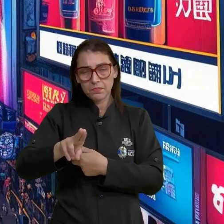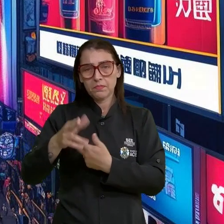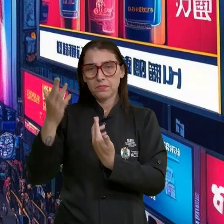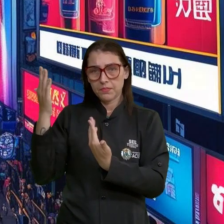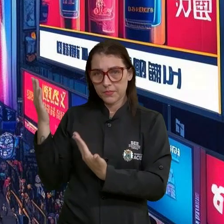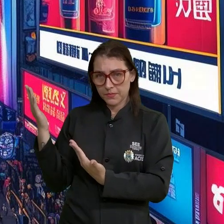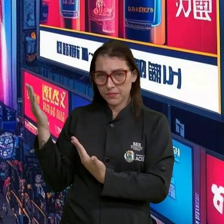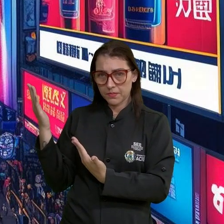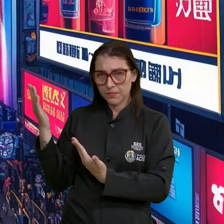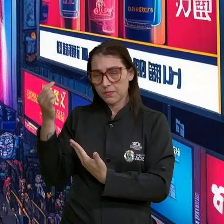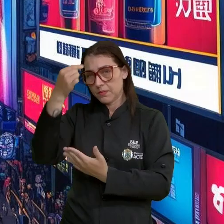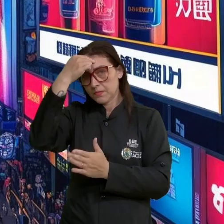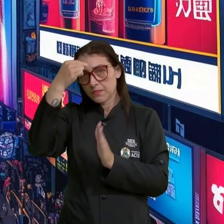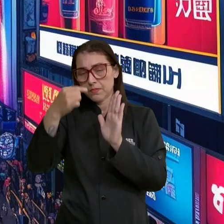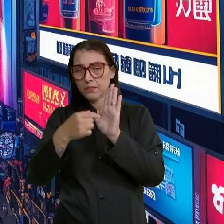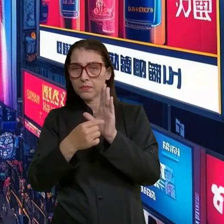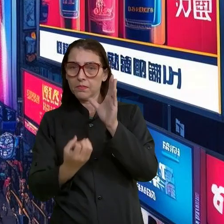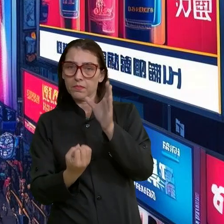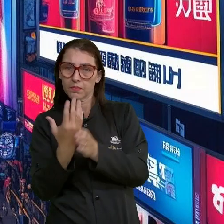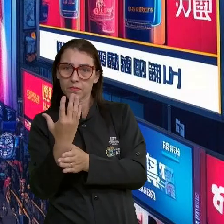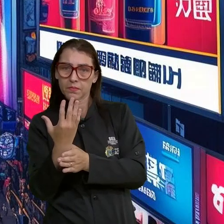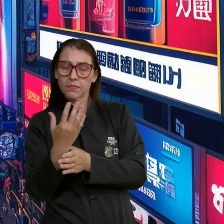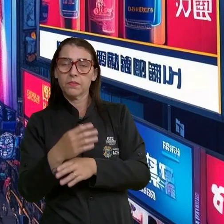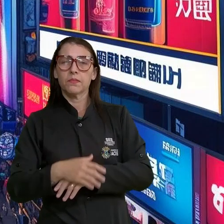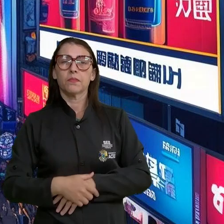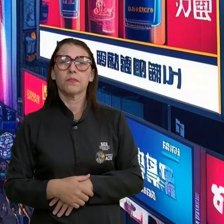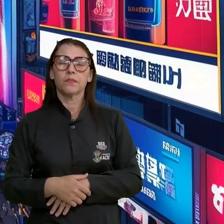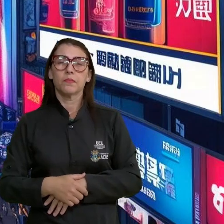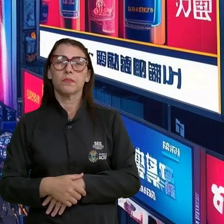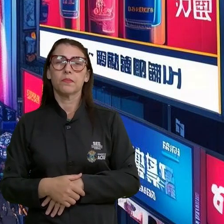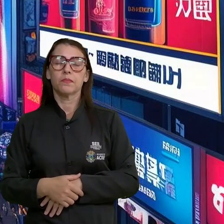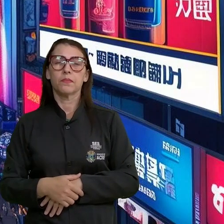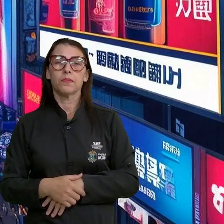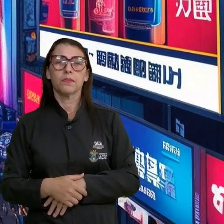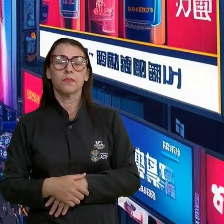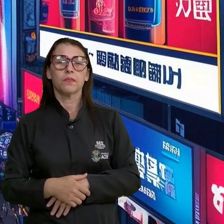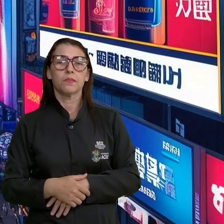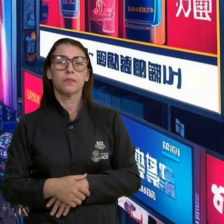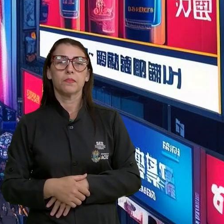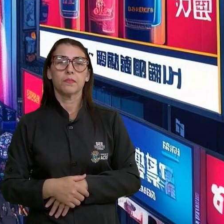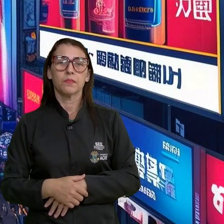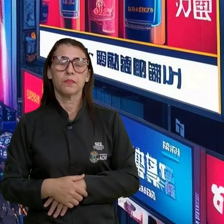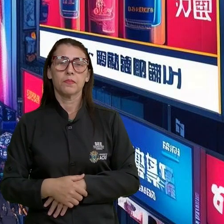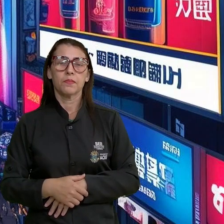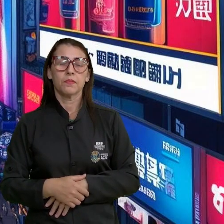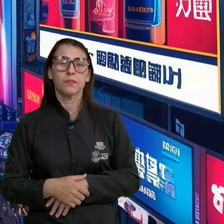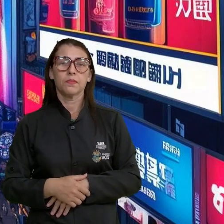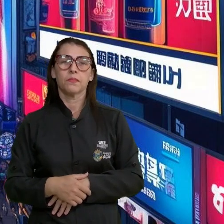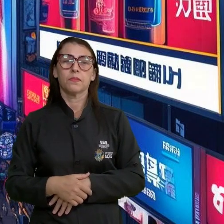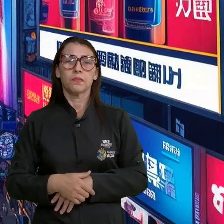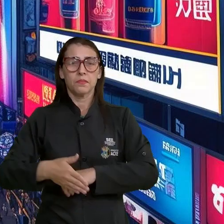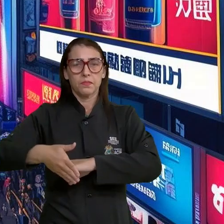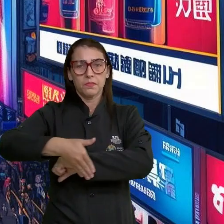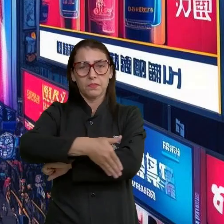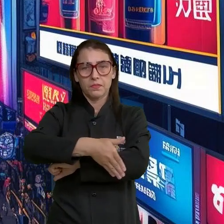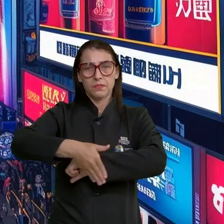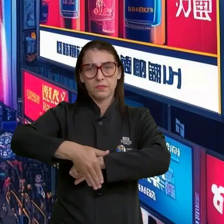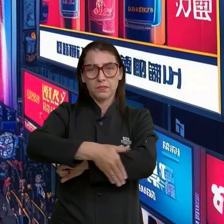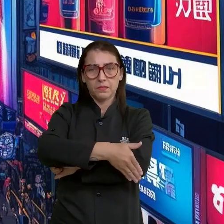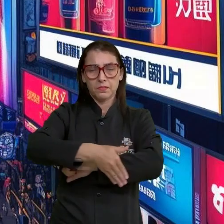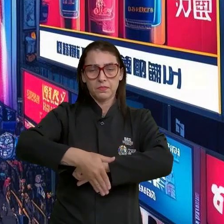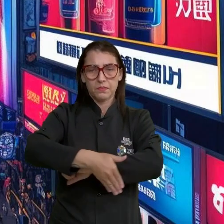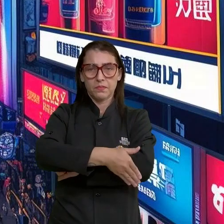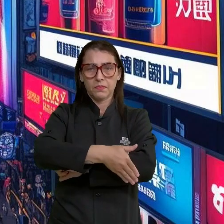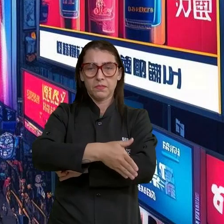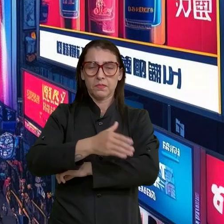essa foi a imagem gerada pela inteligência artificial. Olha que interessante, ela criou uma espécie de rua, e